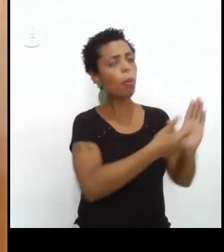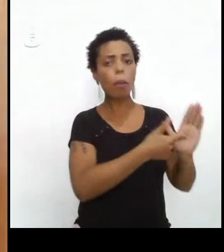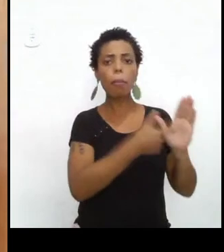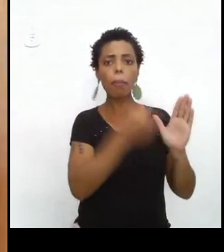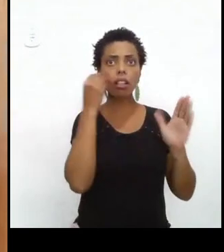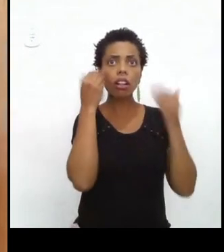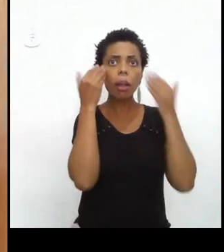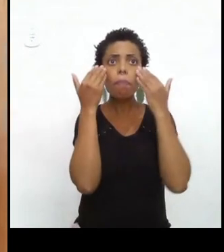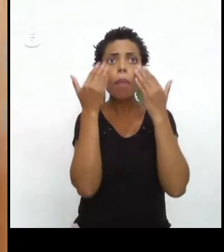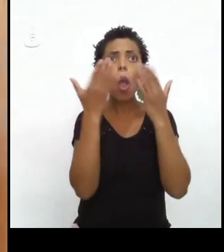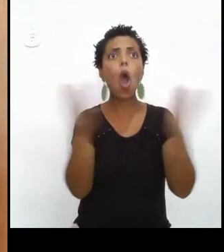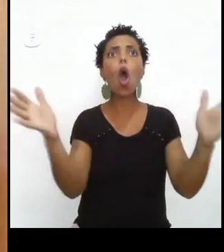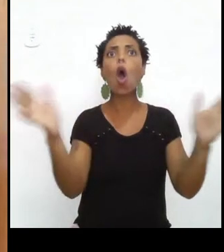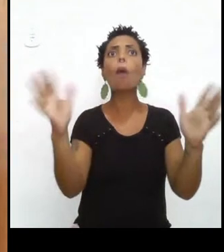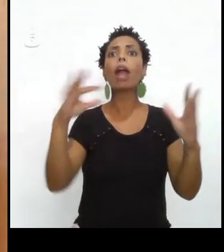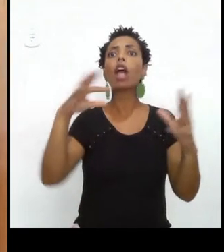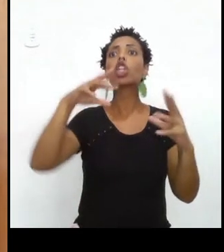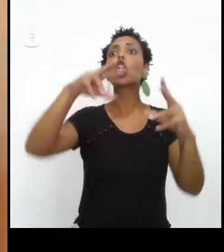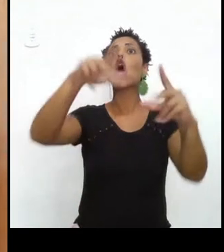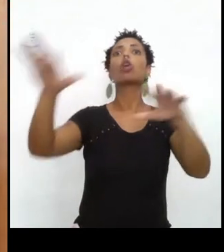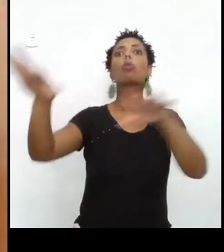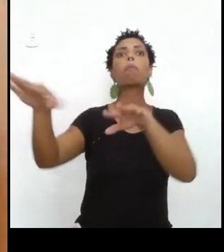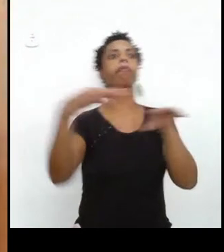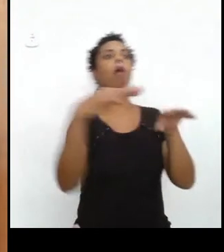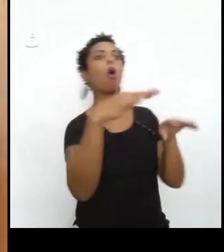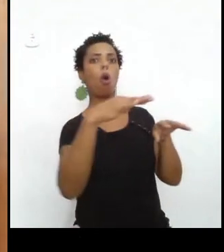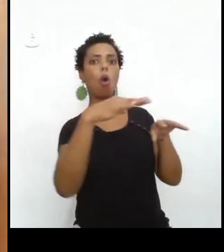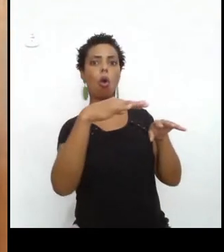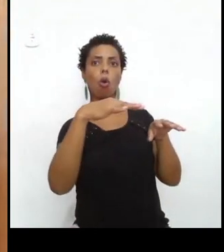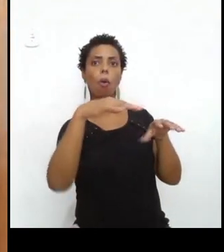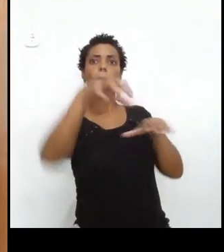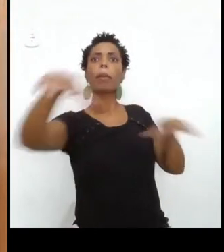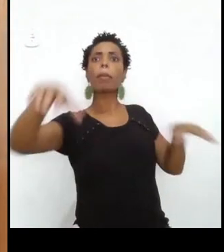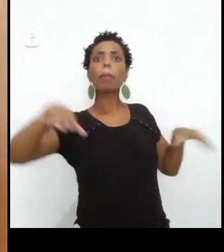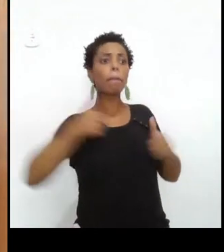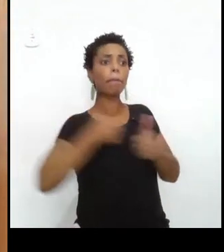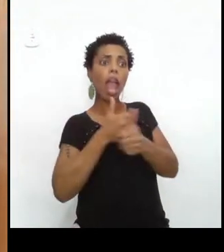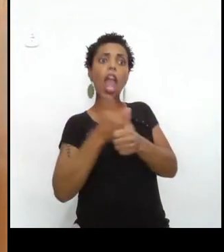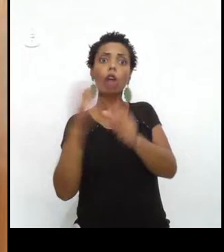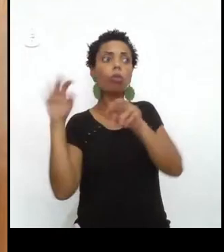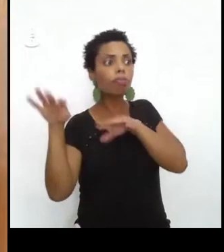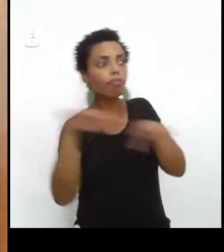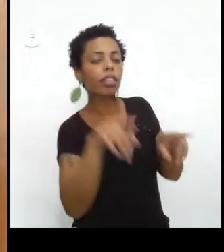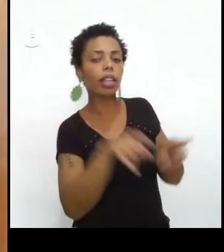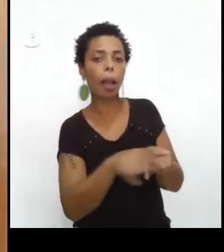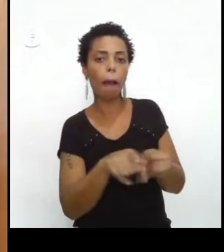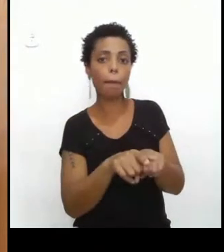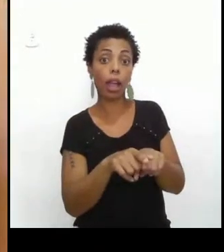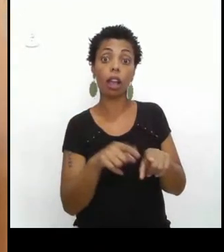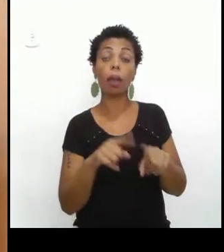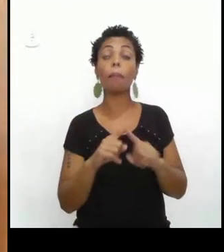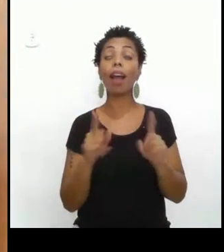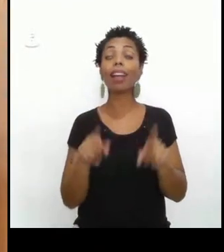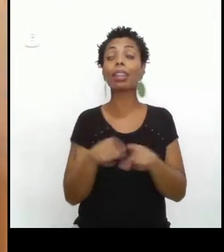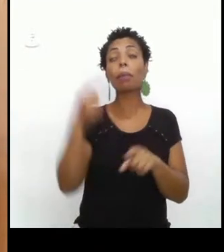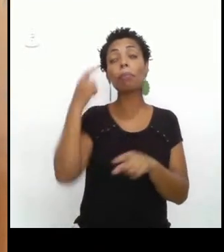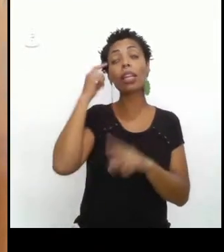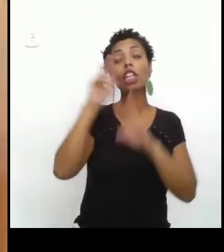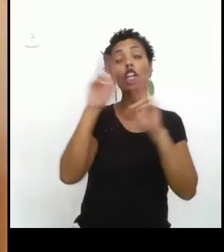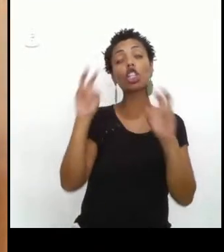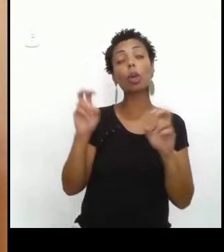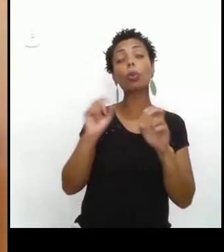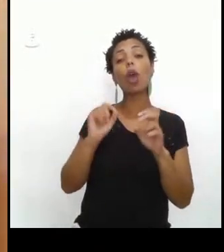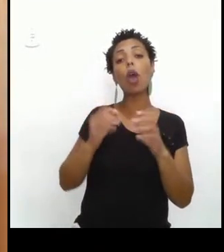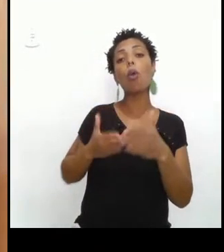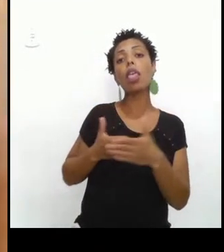eu sou a parece um velho e para trabalhar outra Miami a soma limitações sexo nova outro Conecte